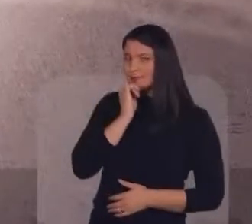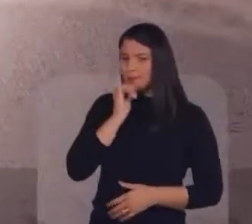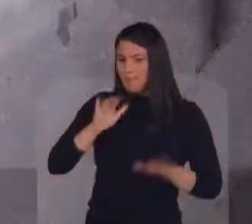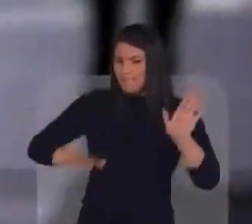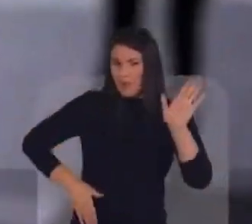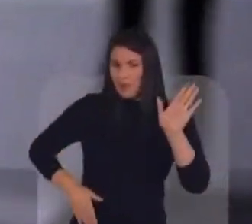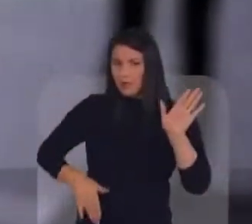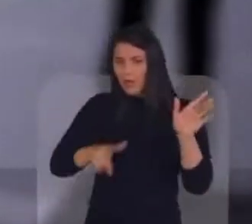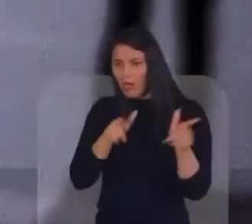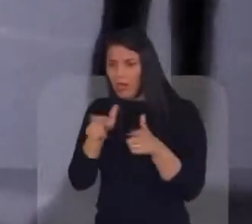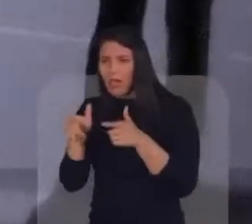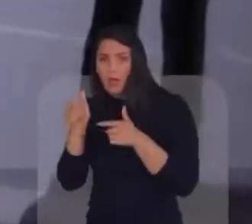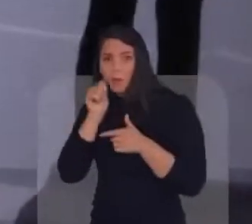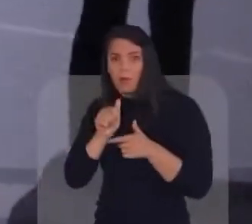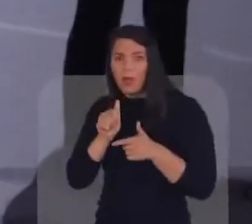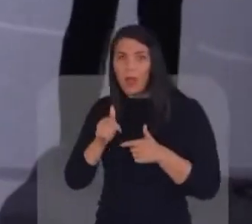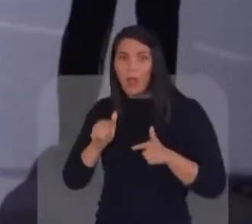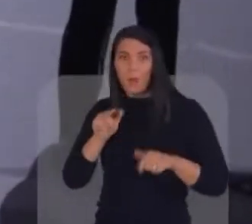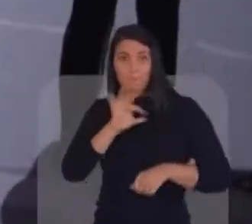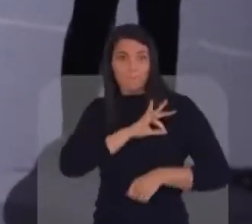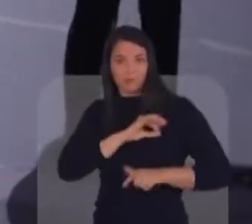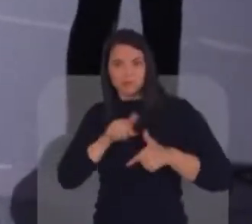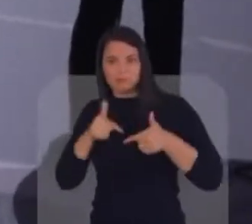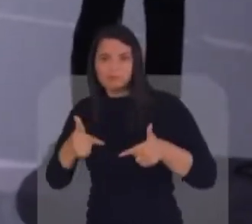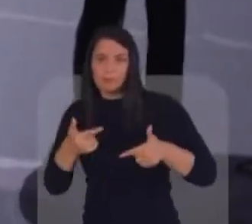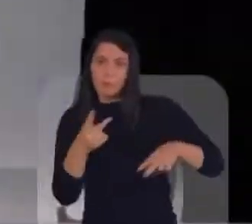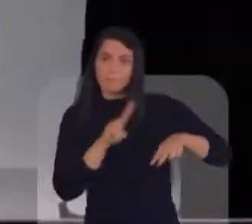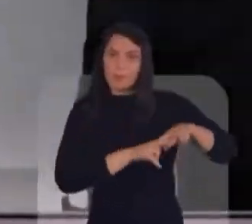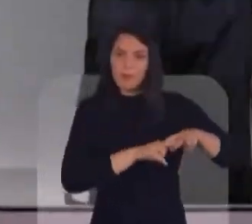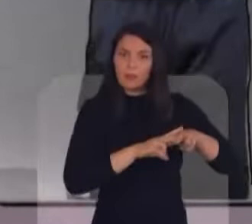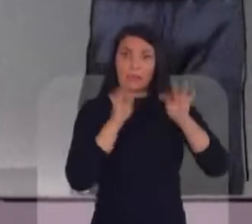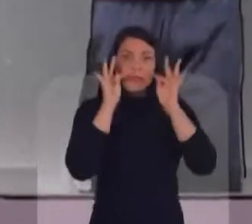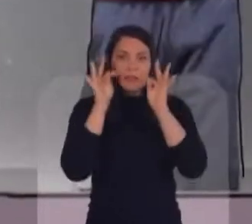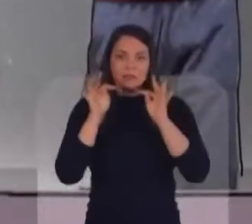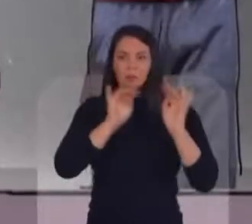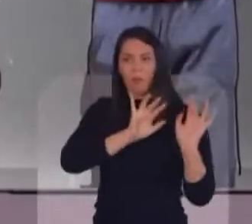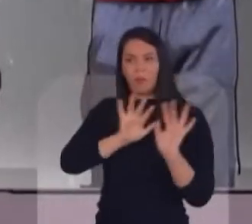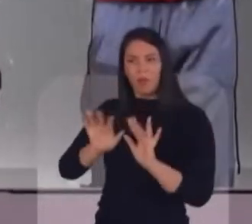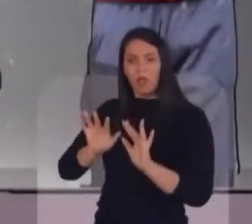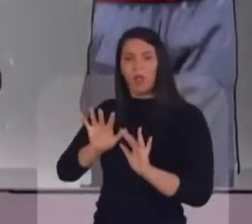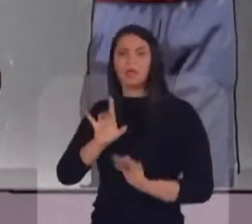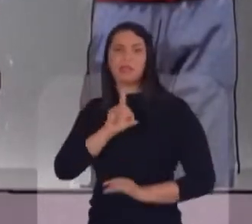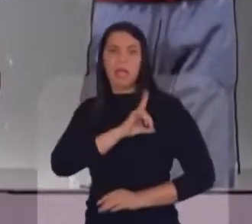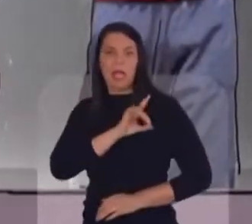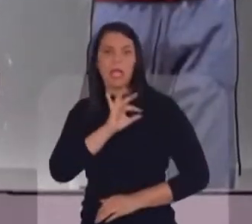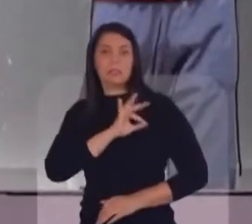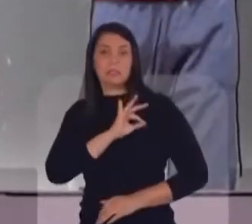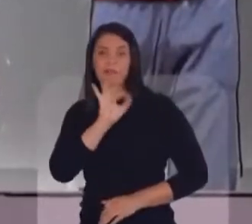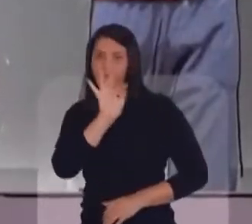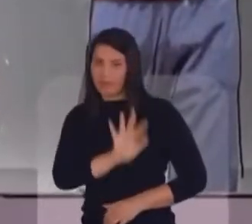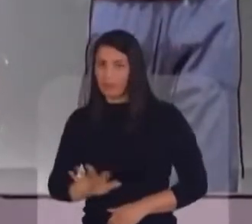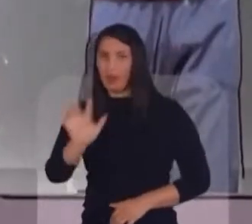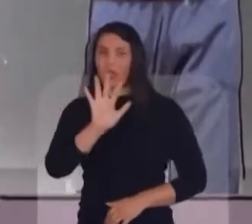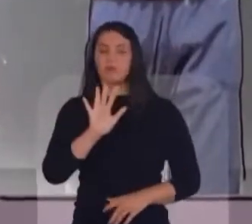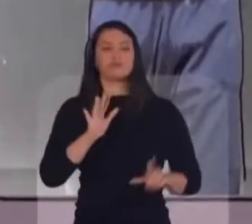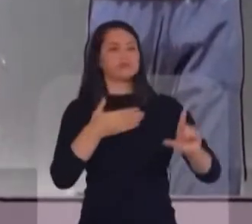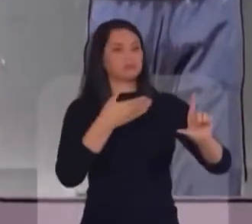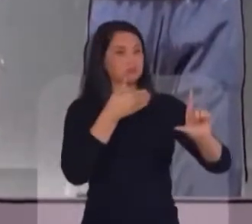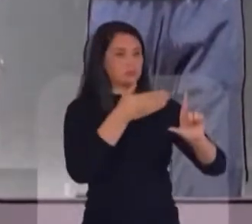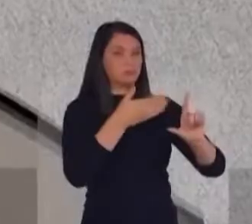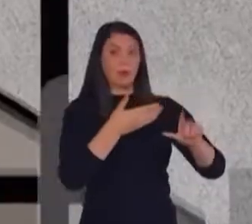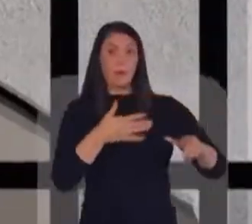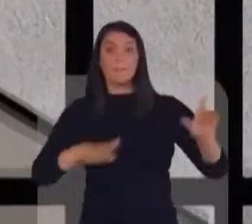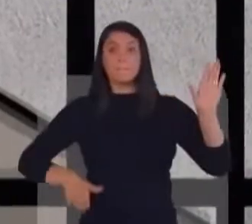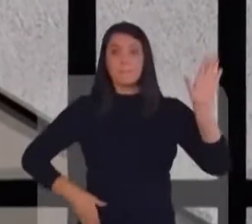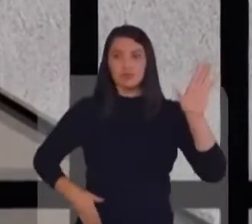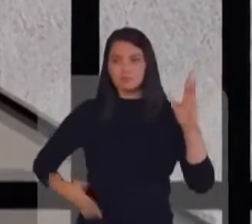mulher. Um policial age, prende o bandido e junto com as testemunhas vão todos para a delegacia federal. São ouvidos